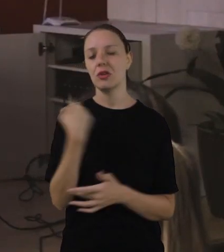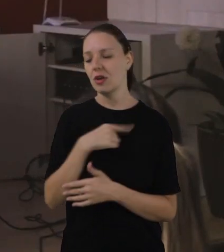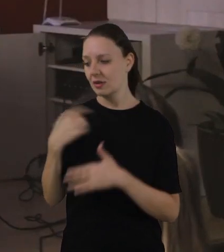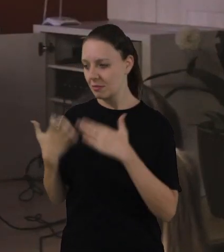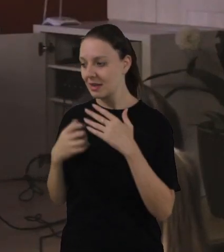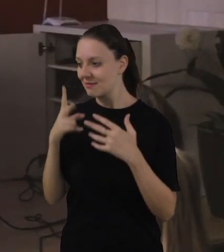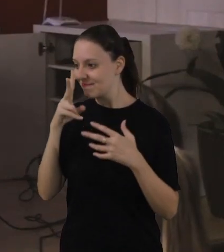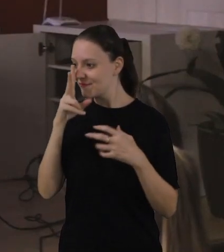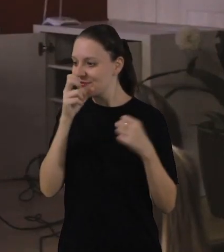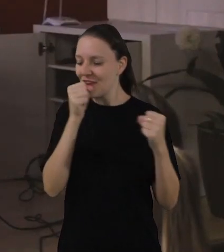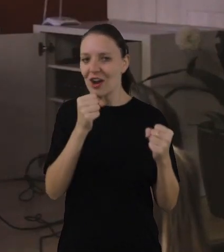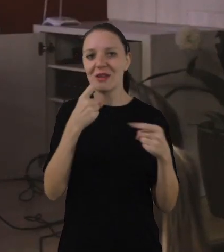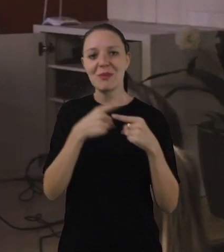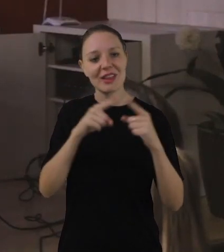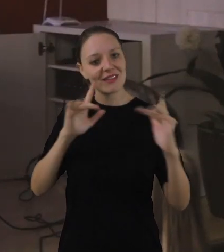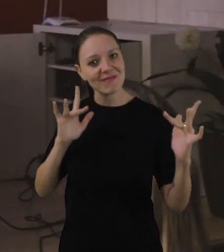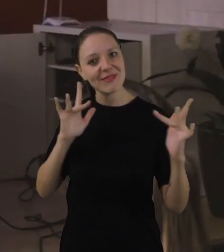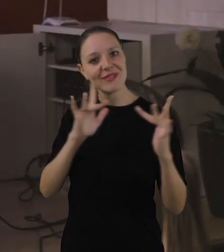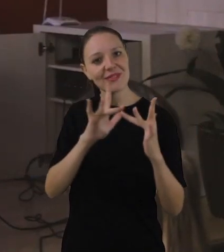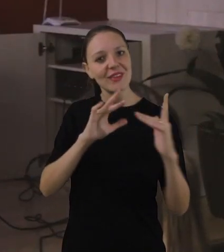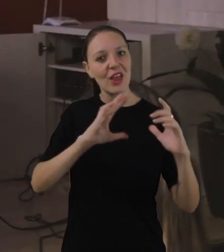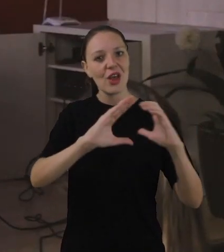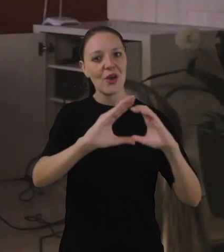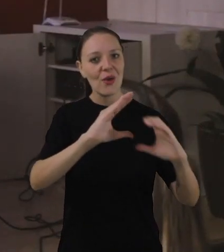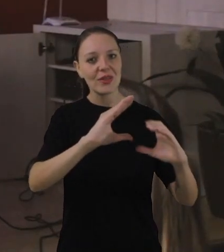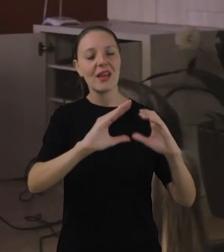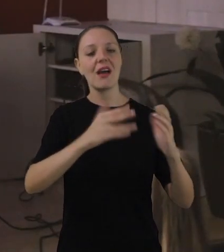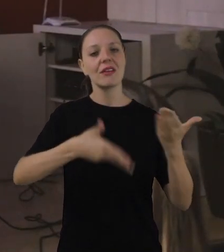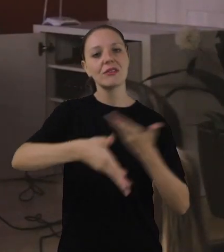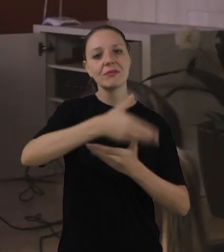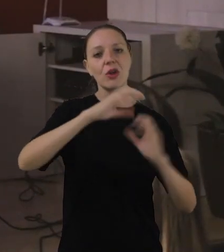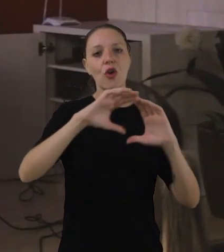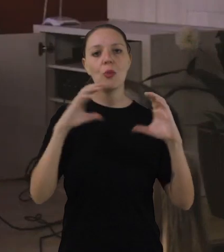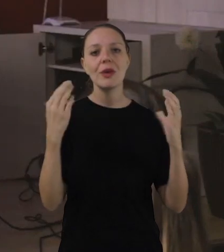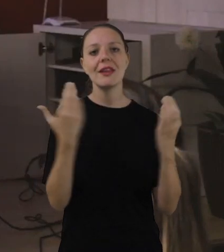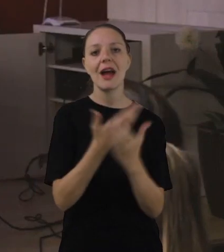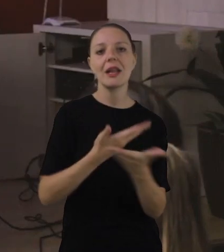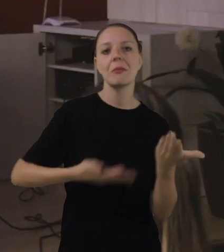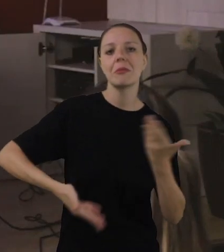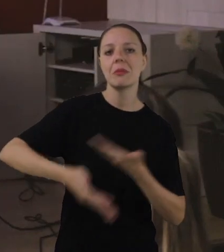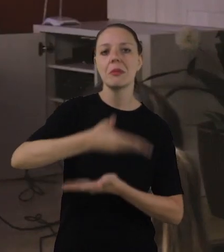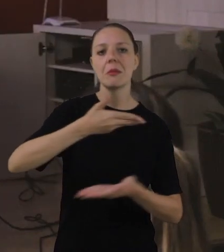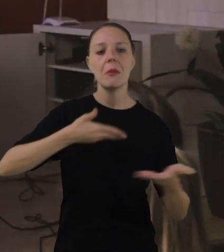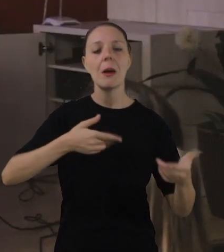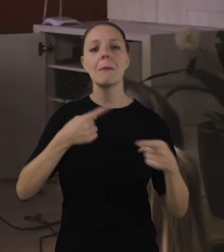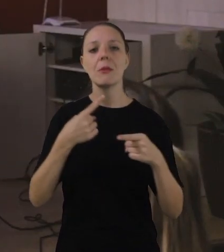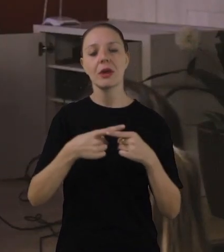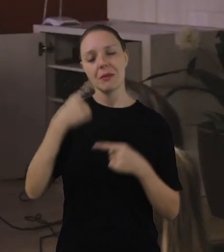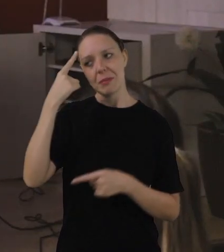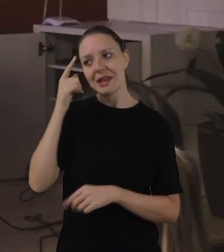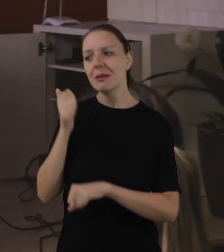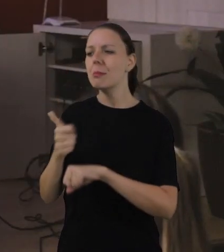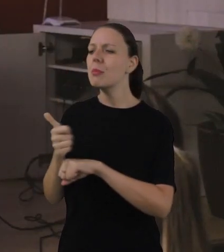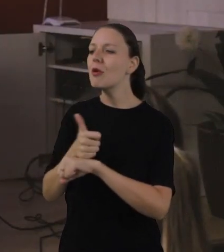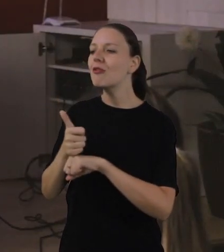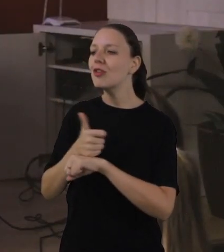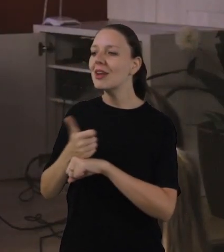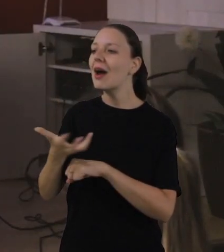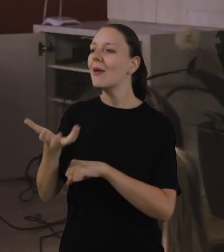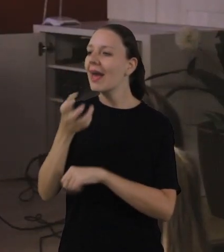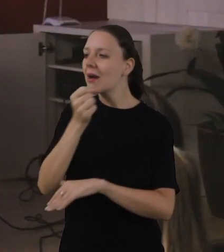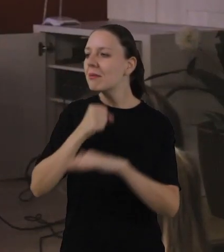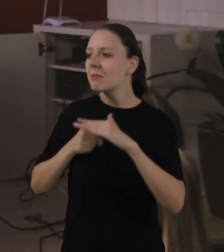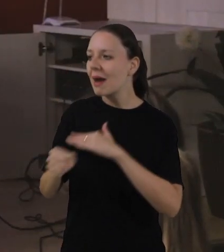comunidade, que talvez não fica lá esperando um profissional pronto, mas também pode contribuir com